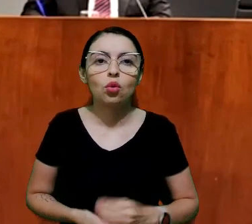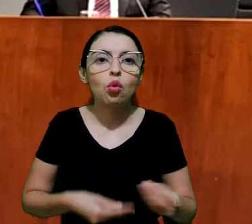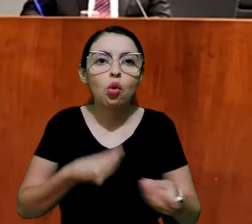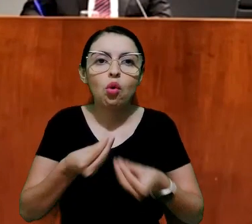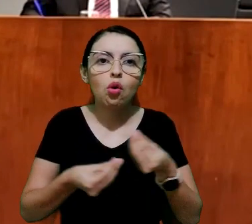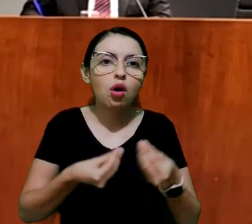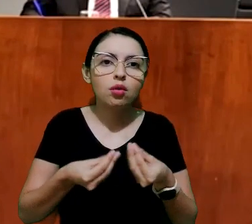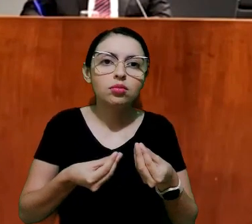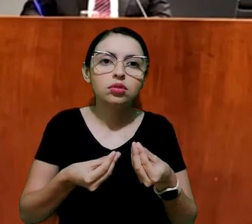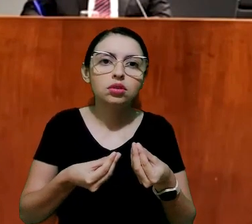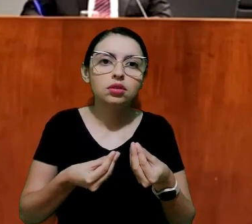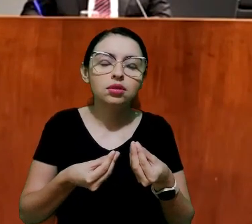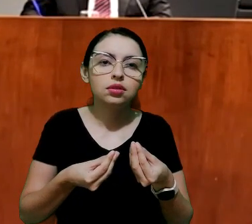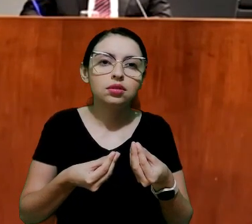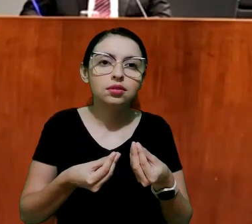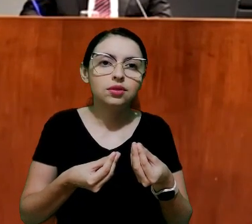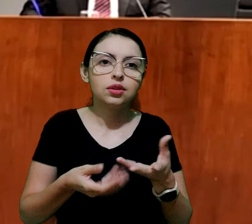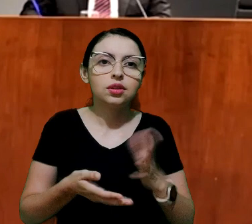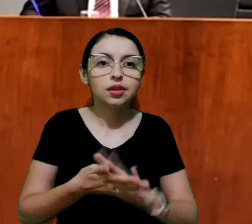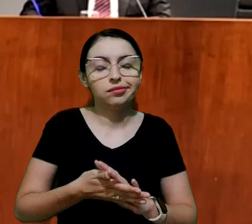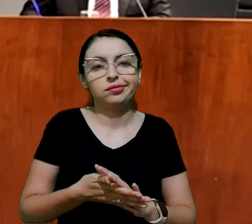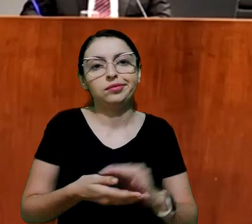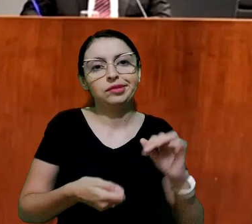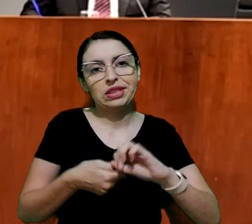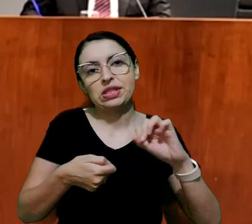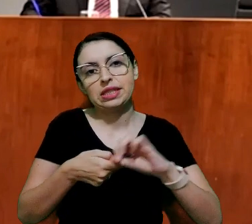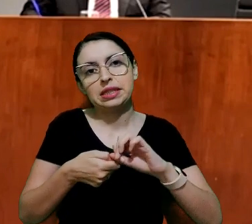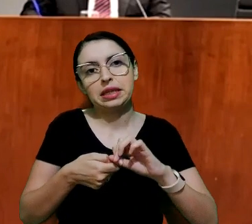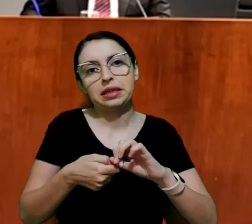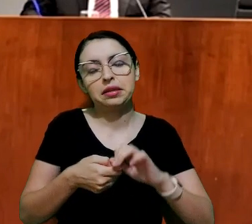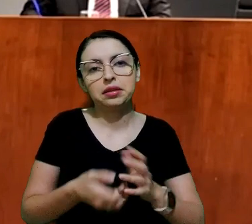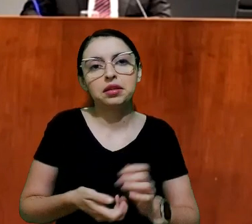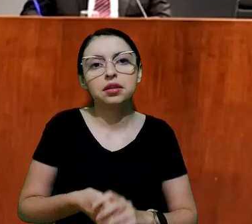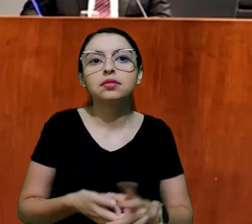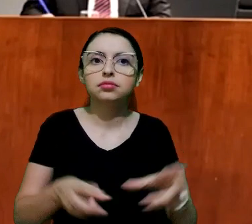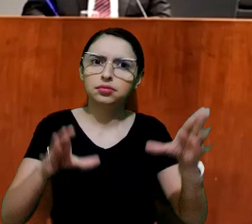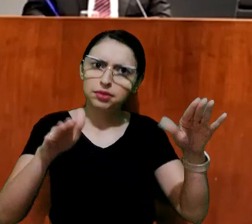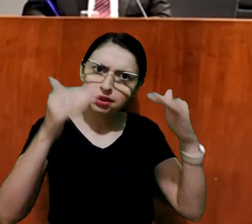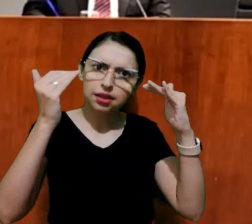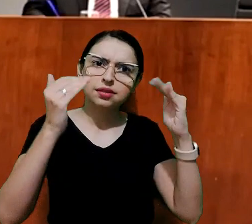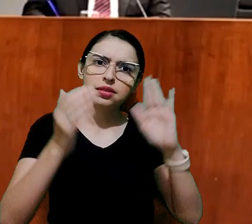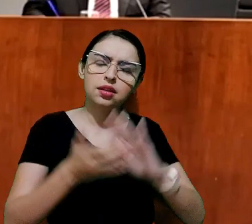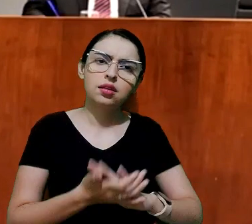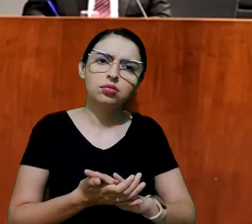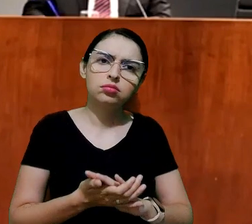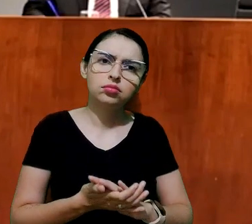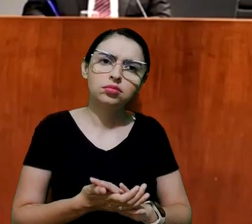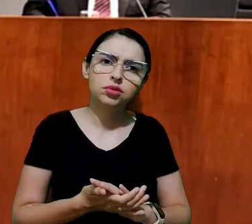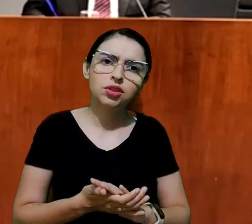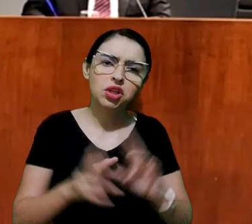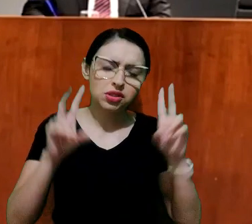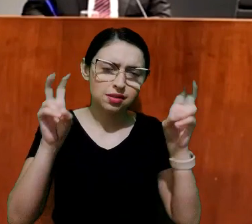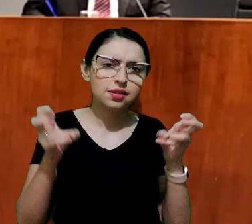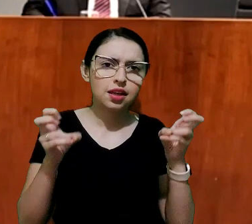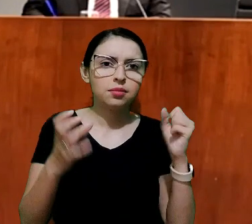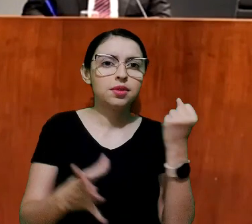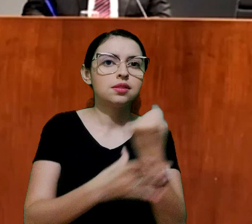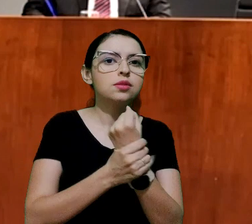condição nós não temos como resolver. E chamo a atenção dos senhores. O nosso tema hoje é